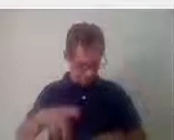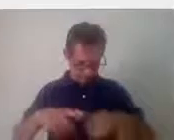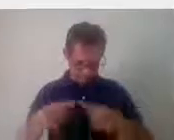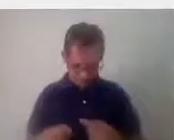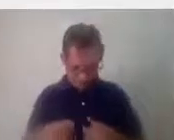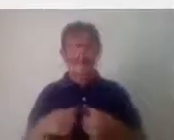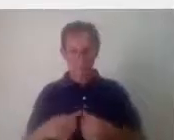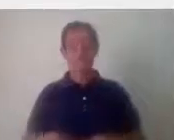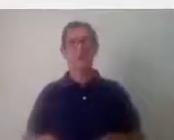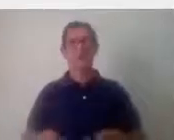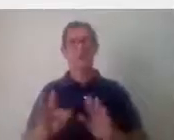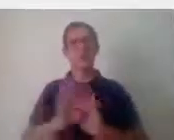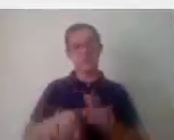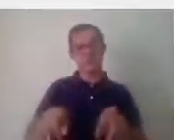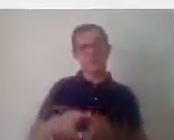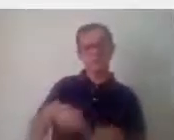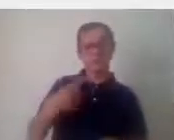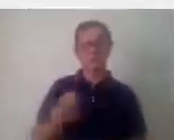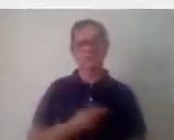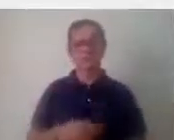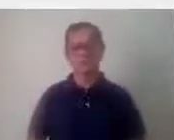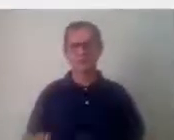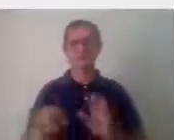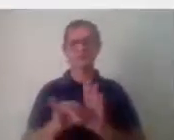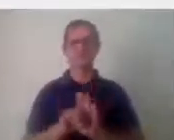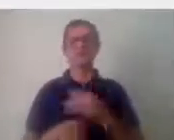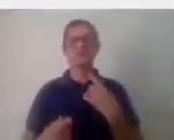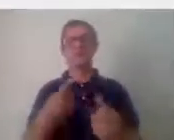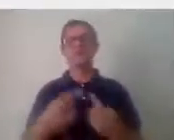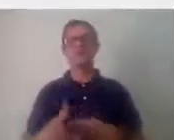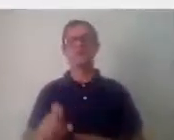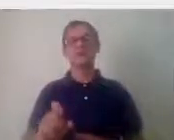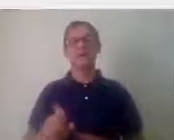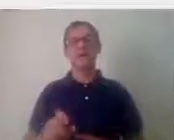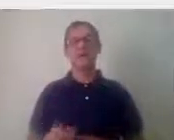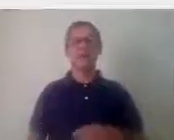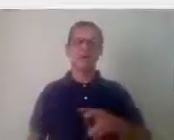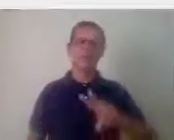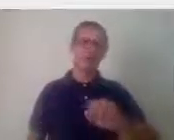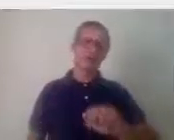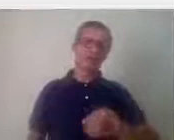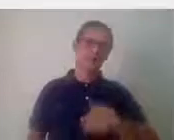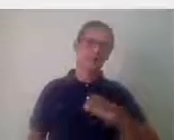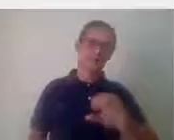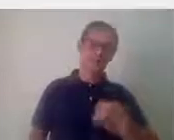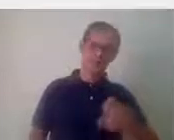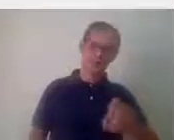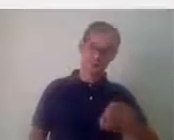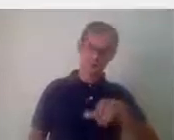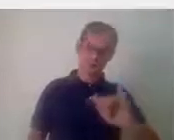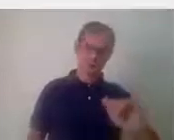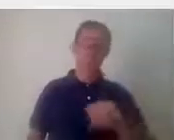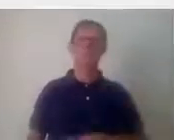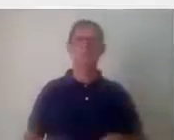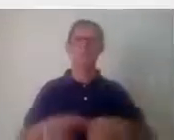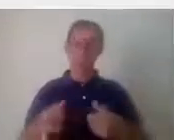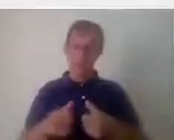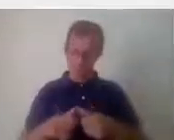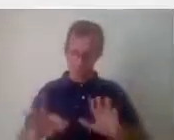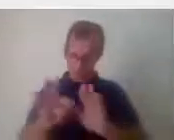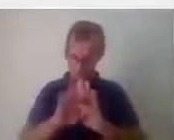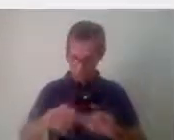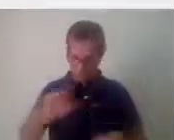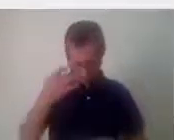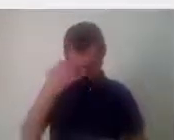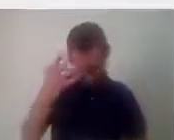essa é outra forma da gente determinar qual que é a variação de x e y. Essa forma aqui eu acho que